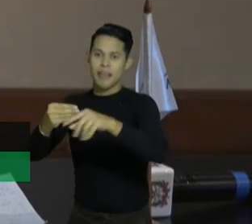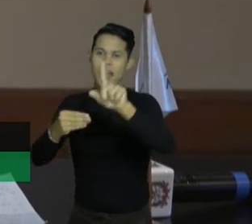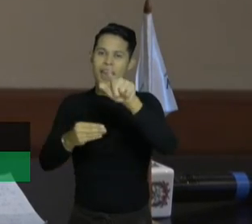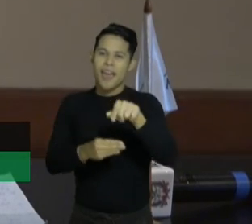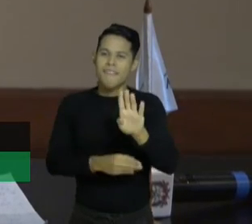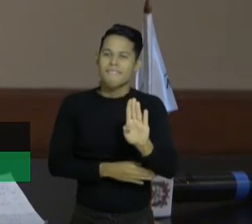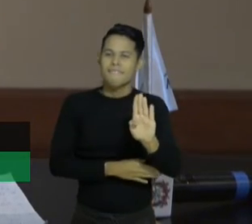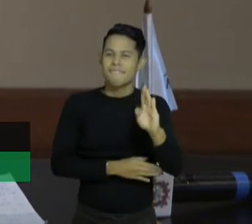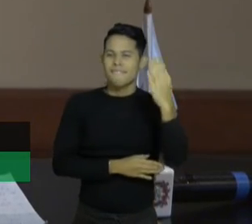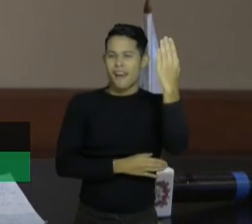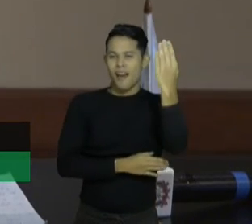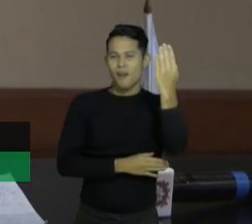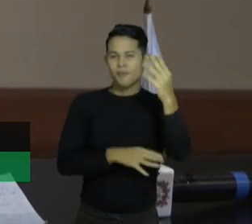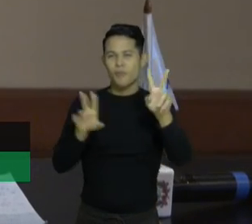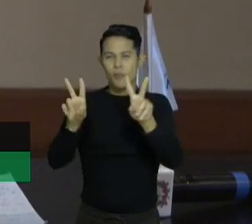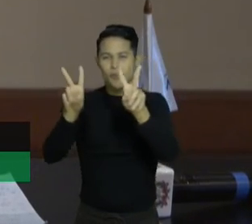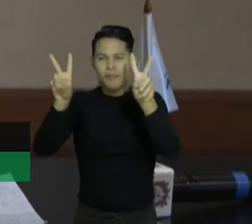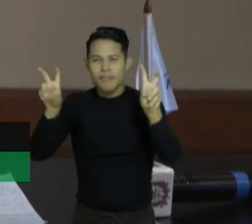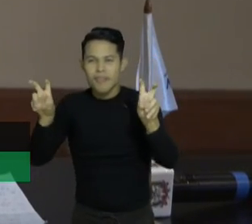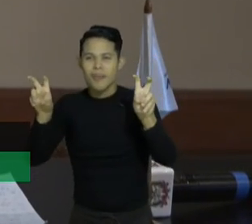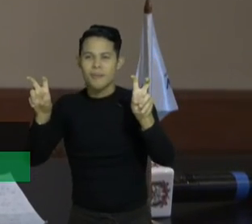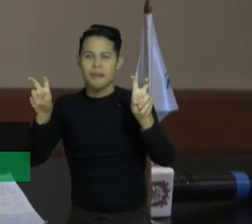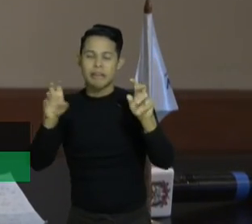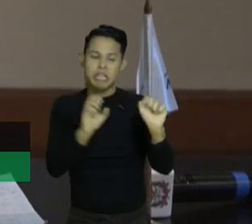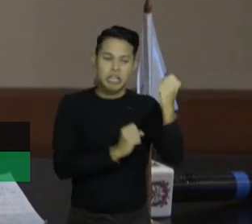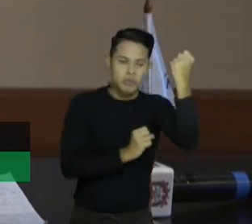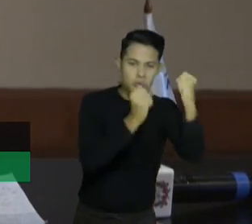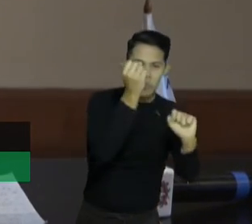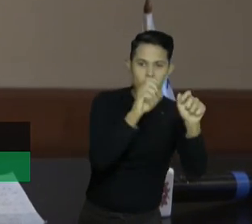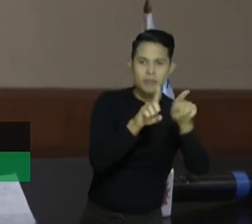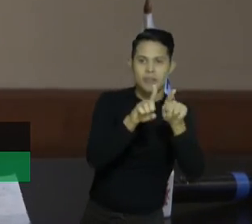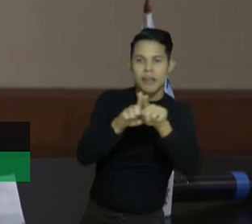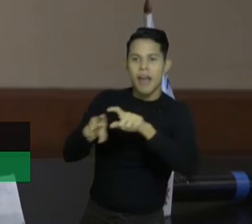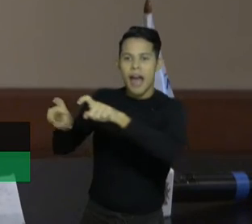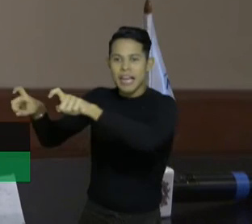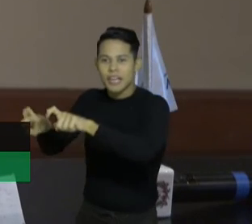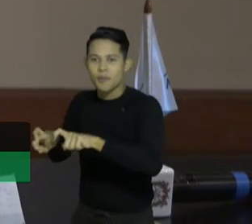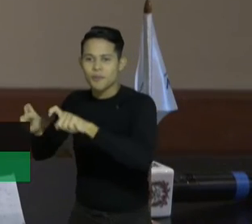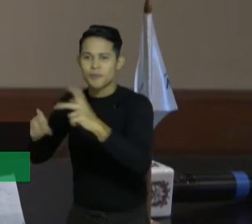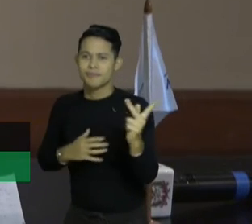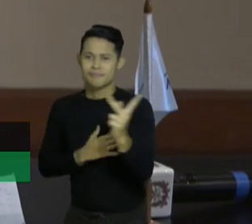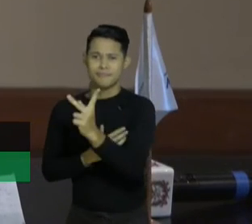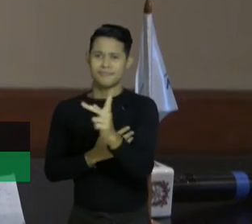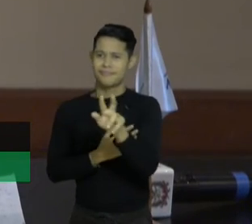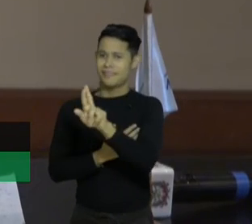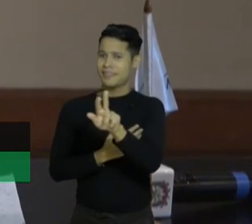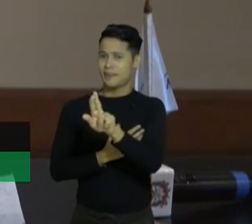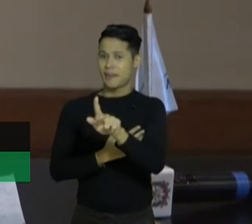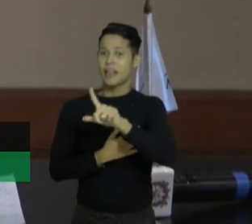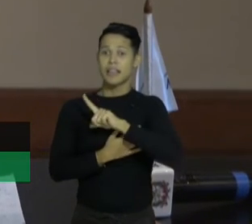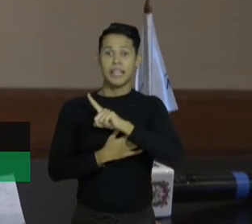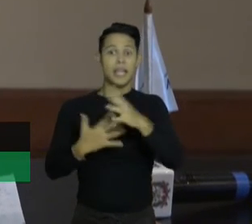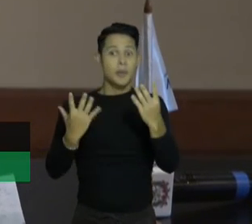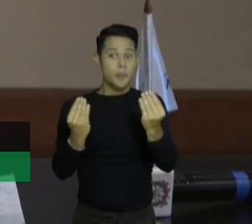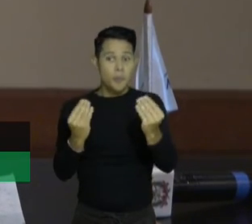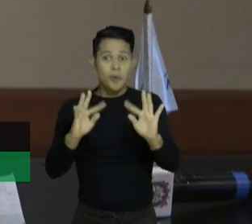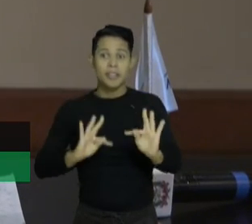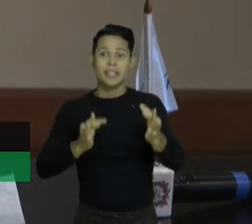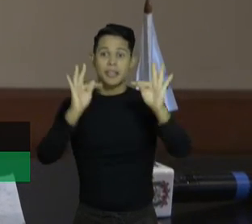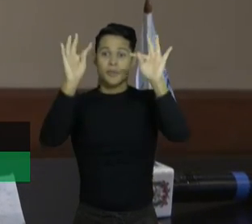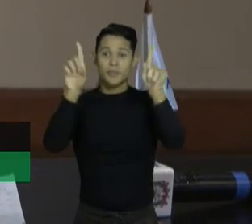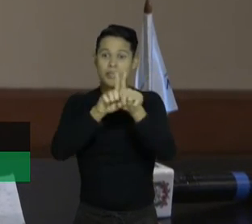essa discotomia indústria agricultura hoje a agroindústria brasileira tem muita tecnologia muito serviço